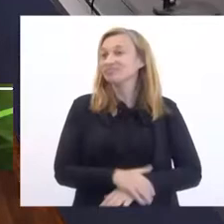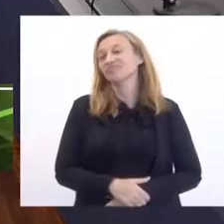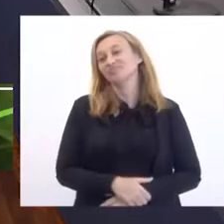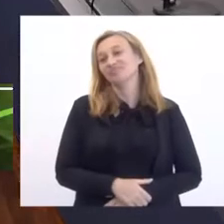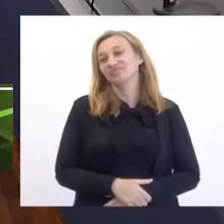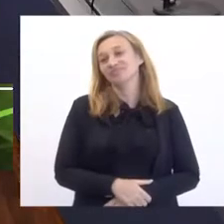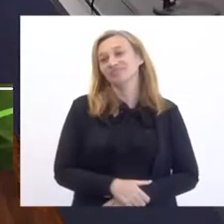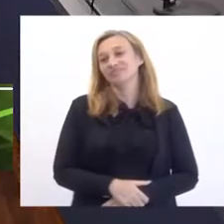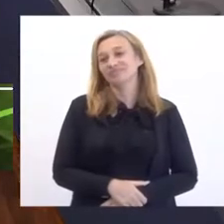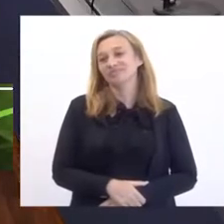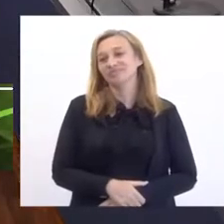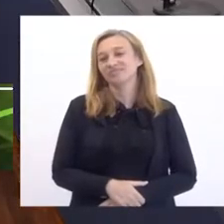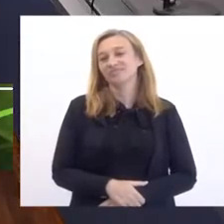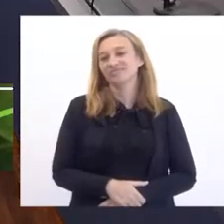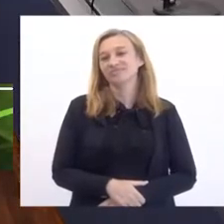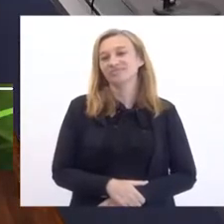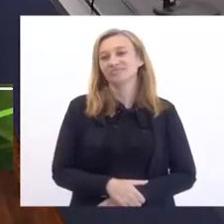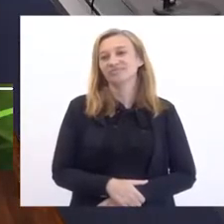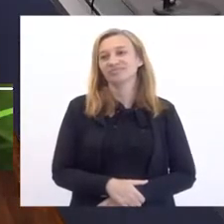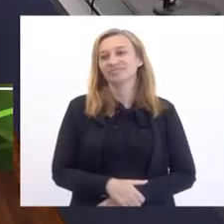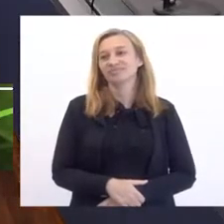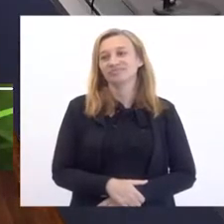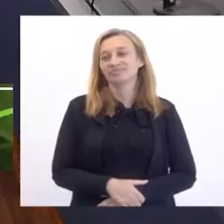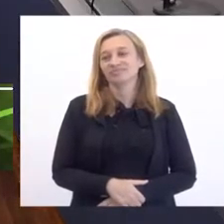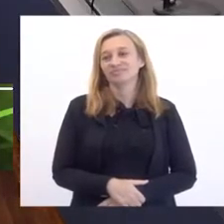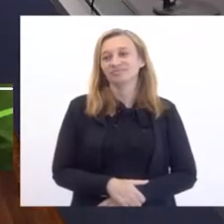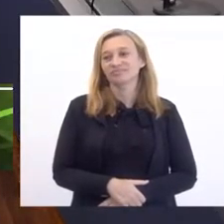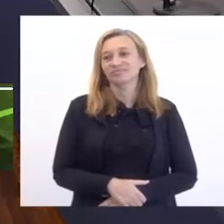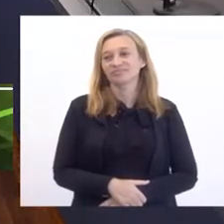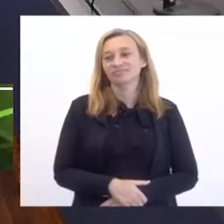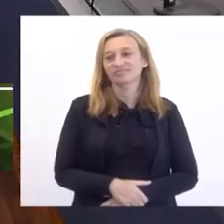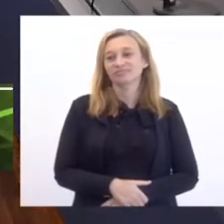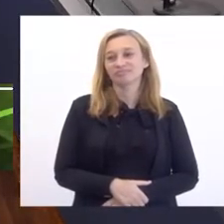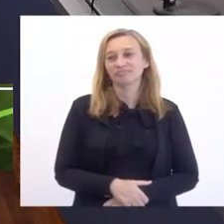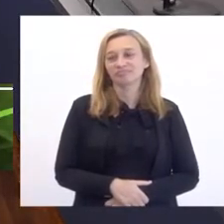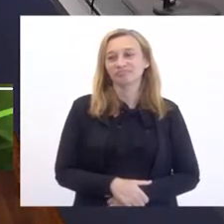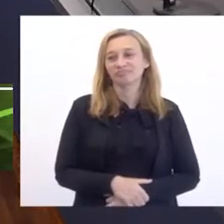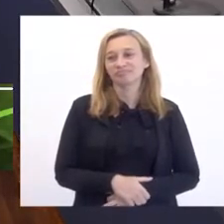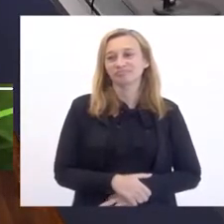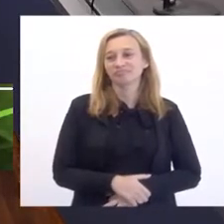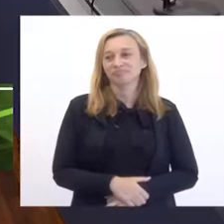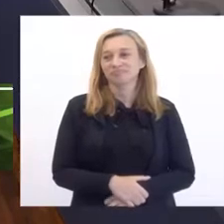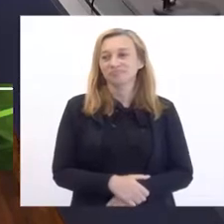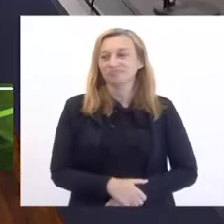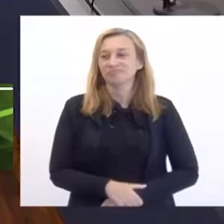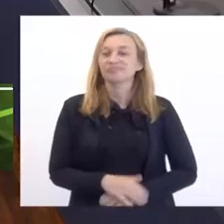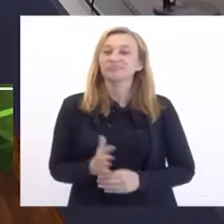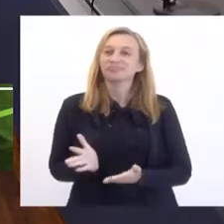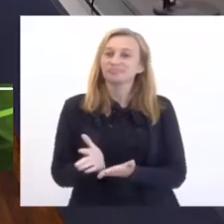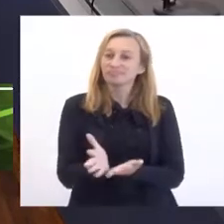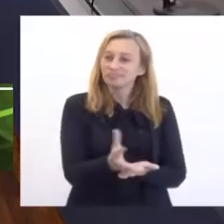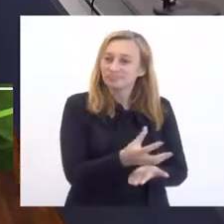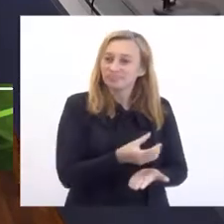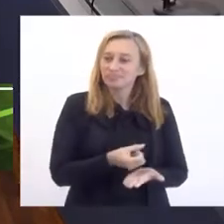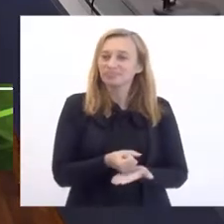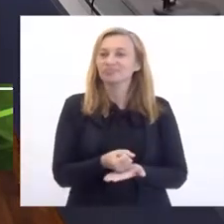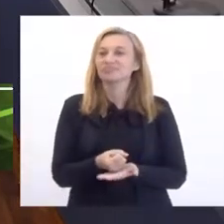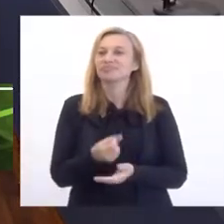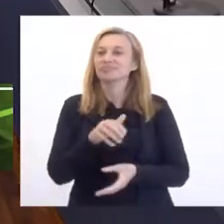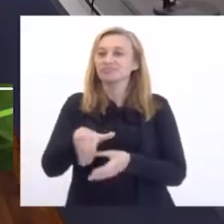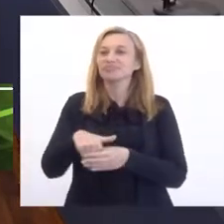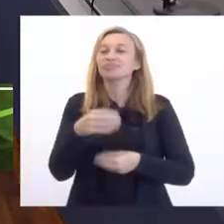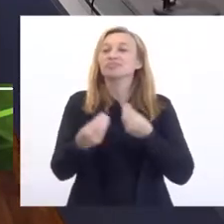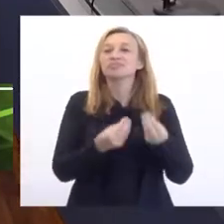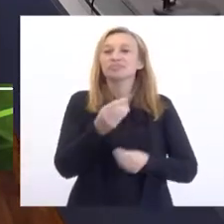dele. Então, Vossa Excelência, então eu vou acolher os votos como voto da deputada